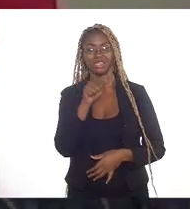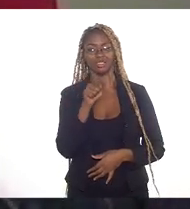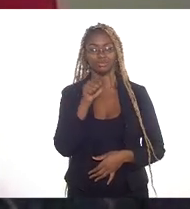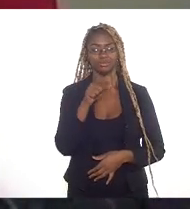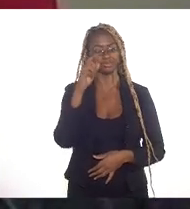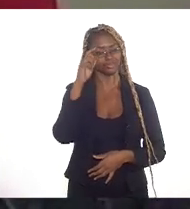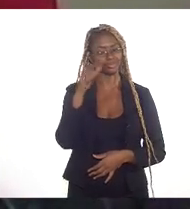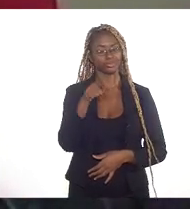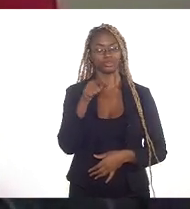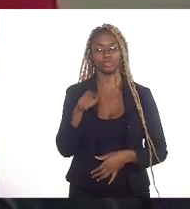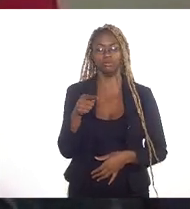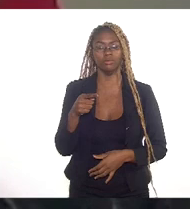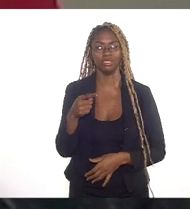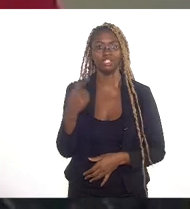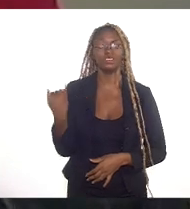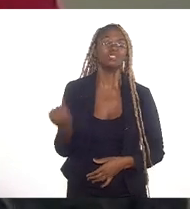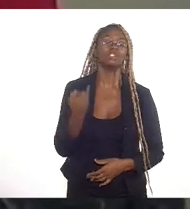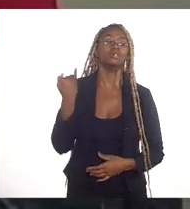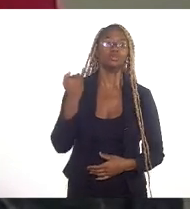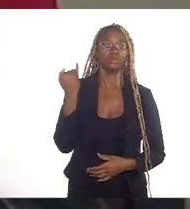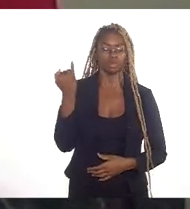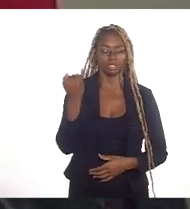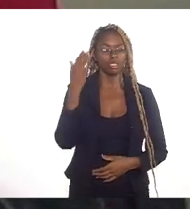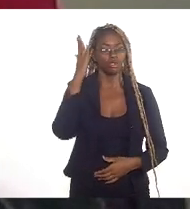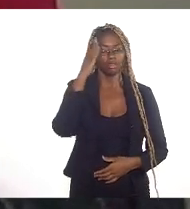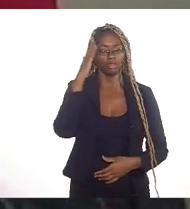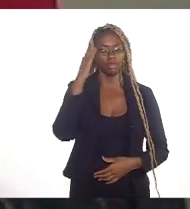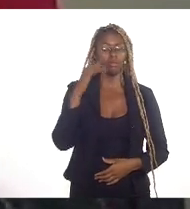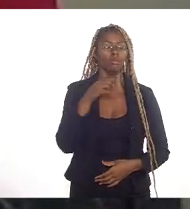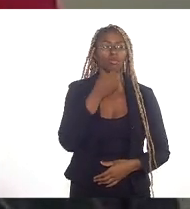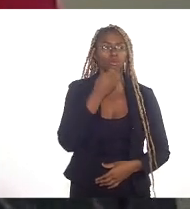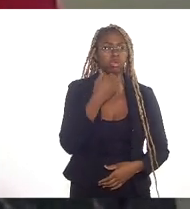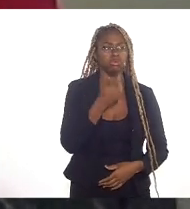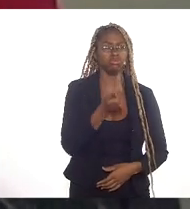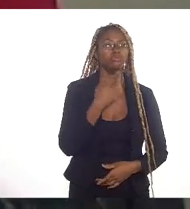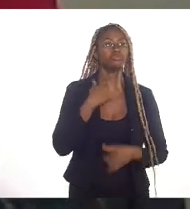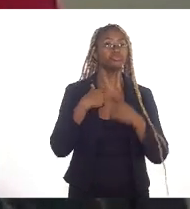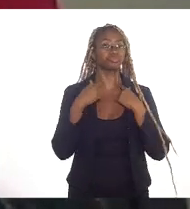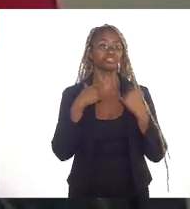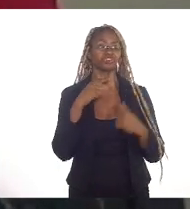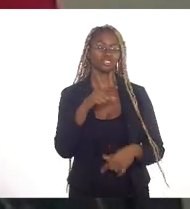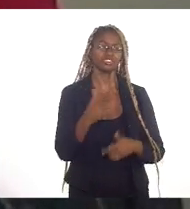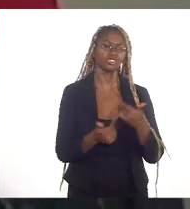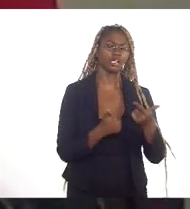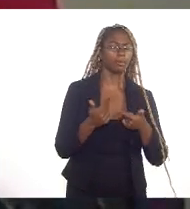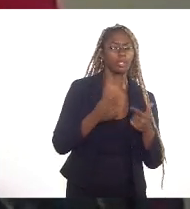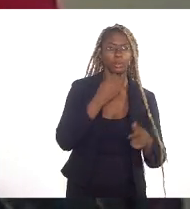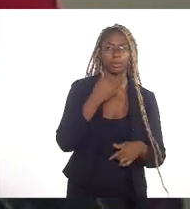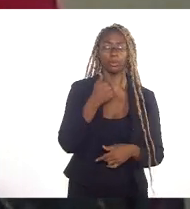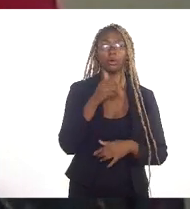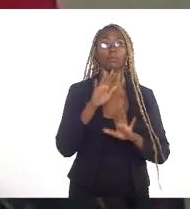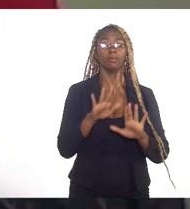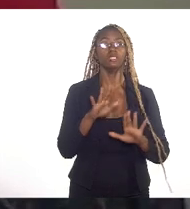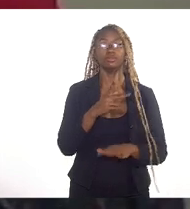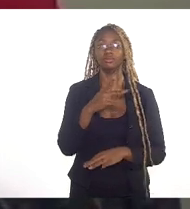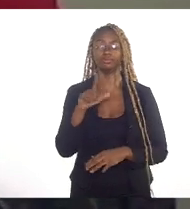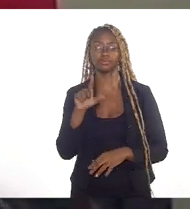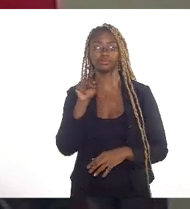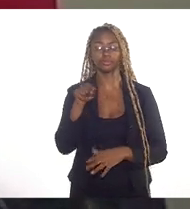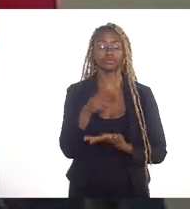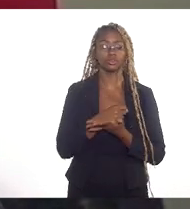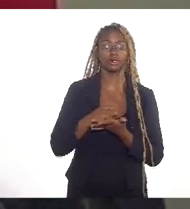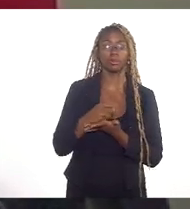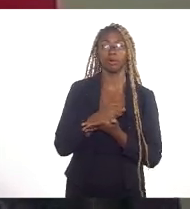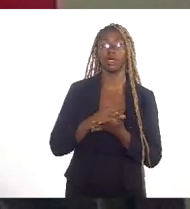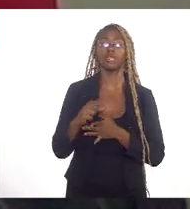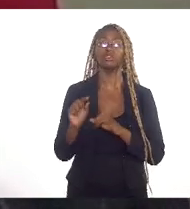é um interesse lícito, eu não tenho a menor dúvida disso, da boa intenção do projeto. Entretanto, o projeto ele toma como base